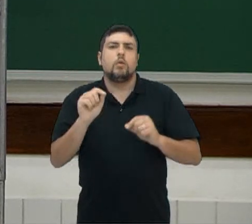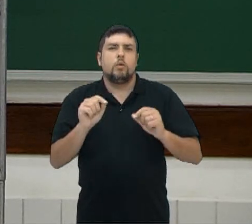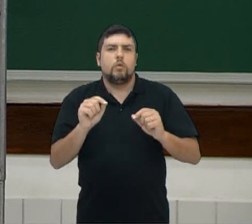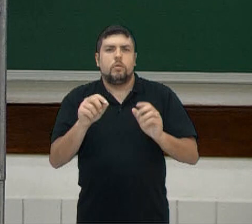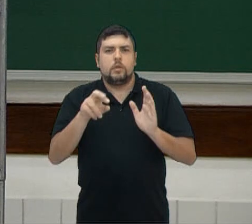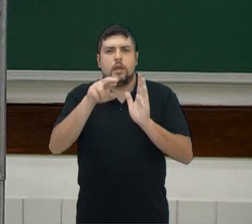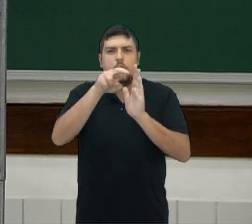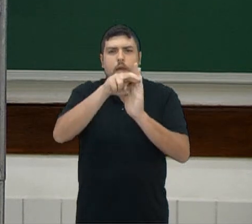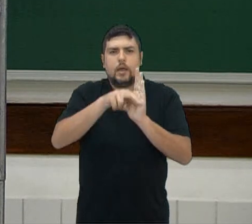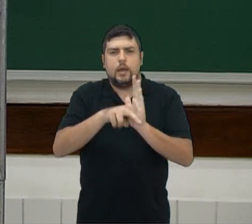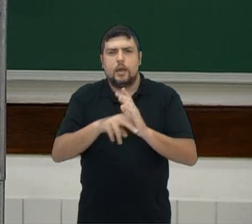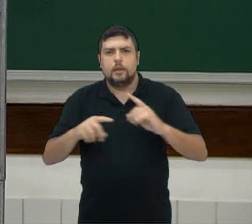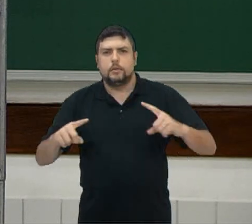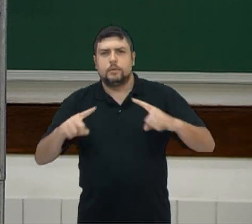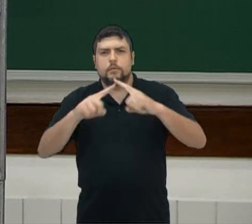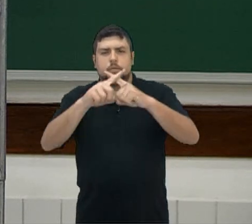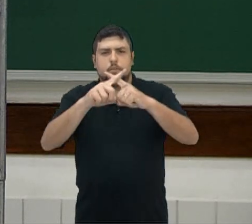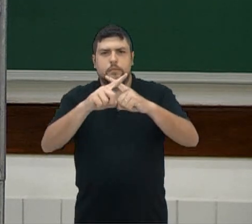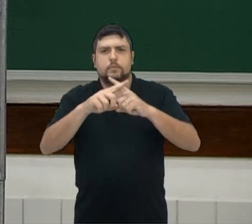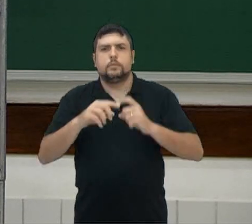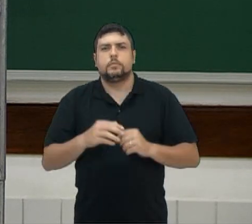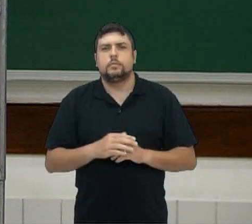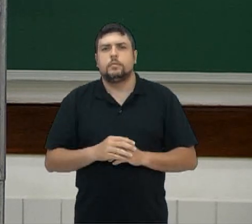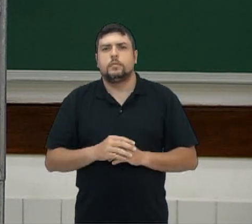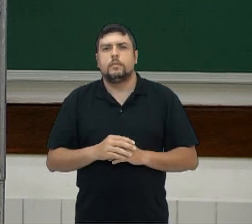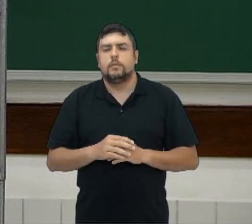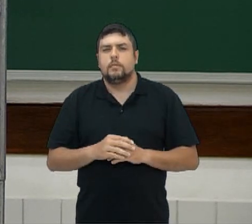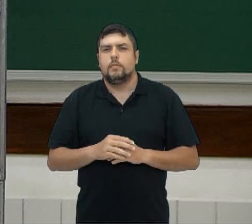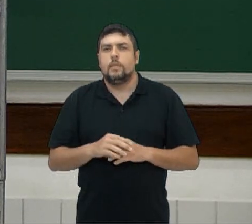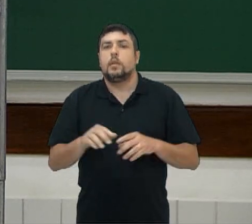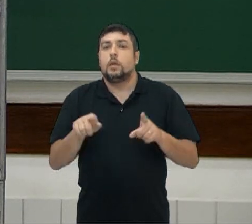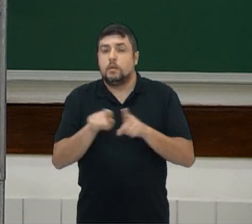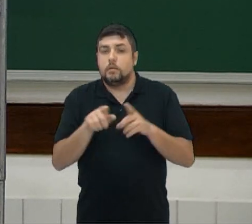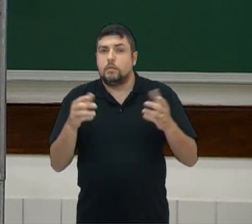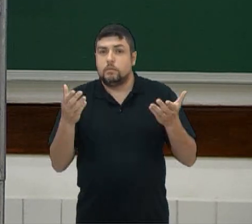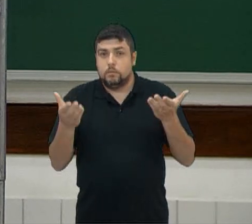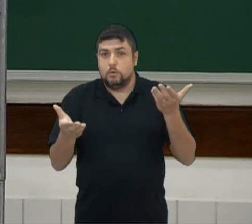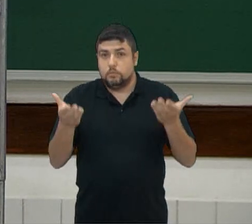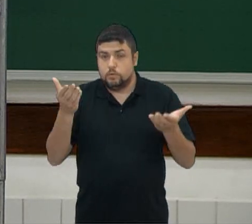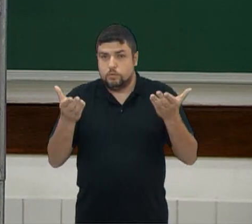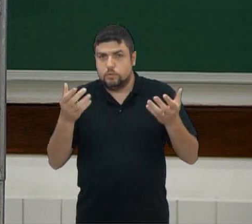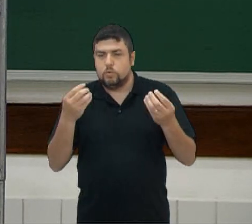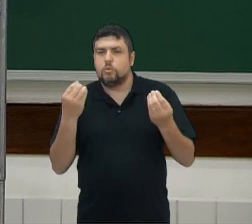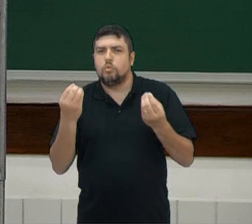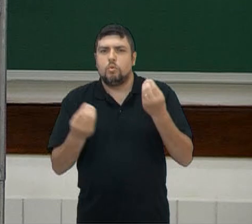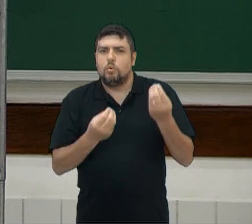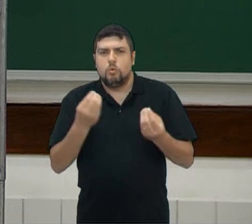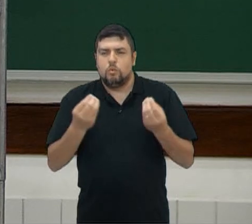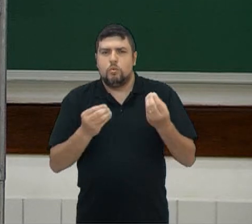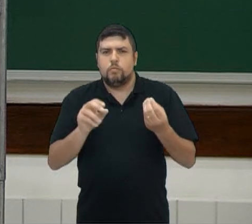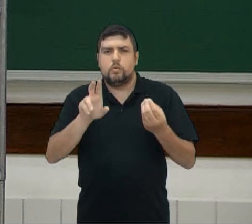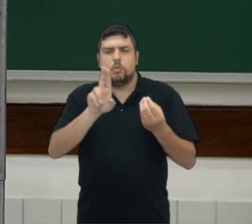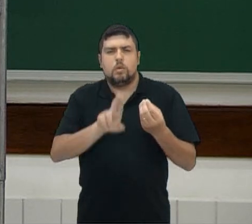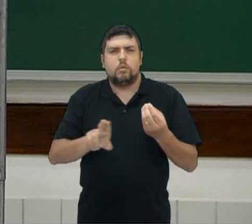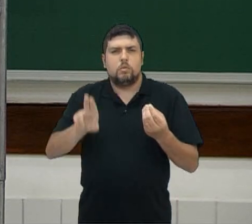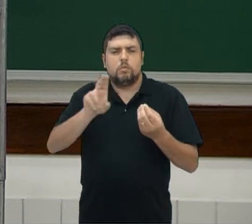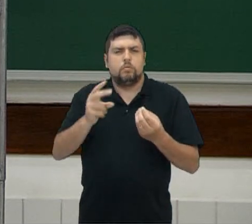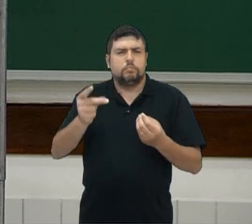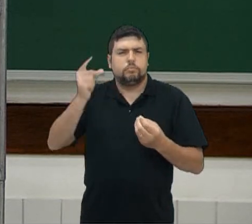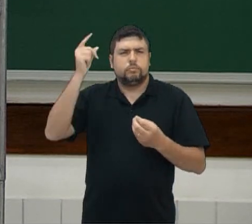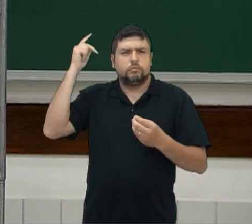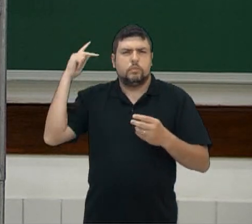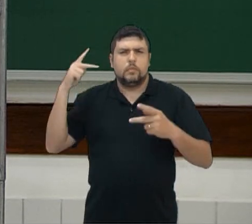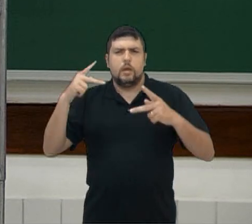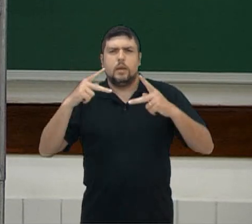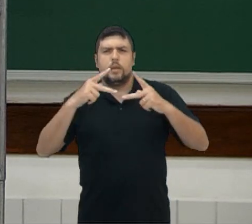3. Importante. Lembra que a proporção, vocês também viram a utilização dela lá no Teorema de Tatos, quando vocês